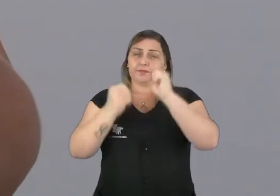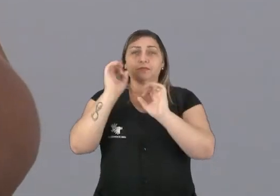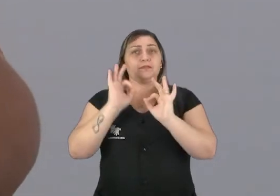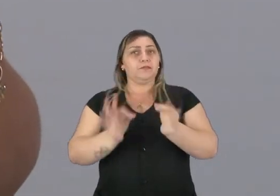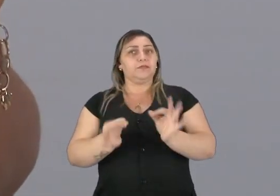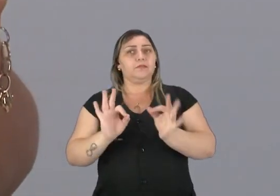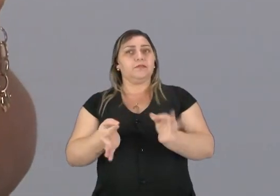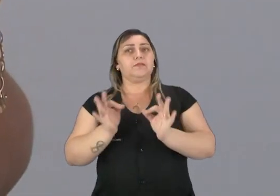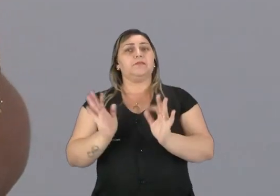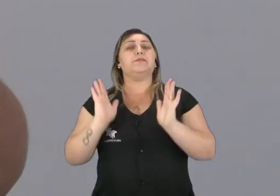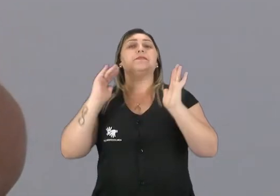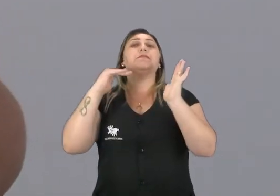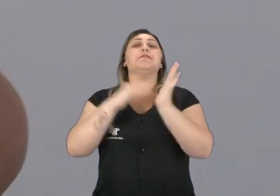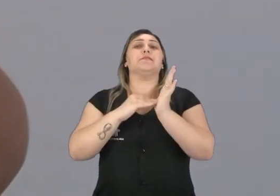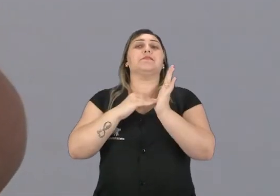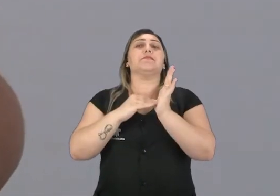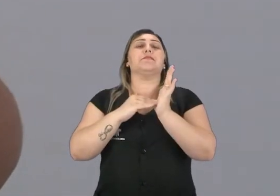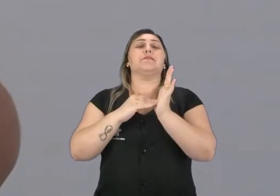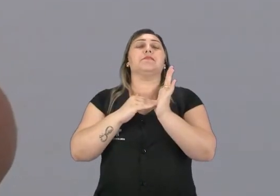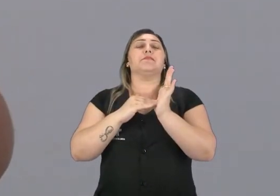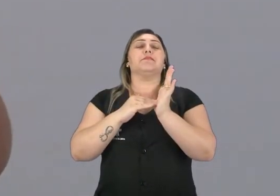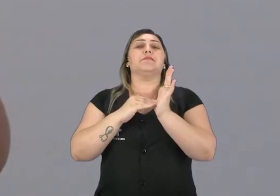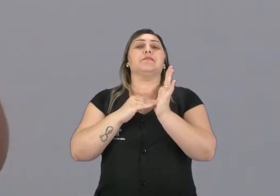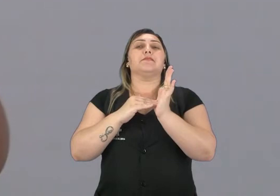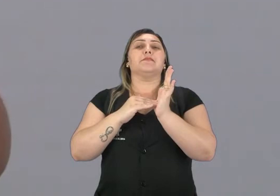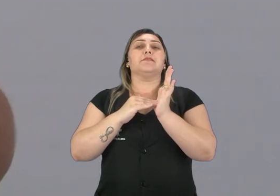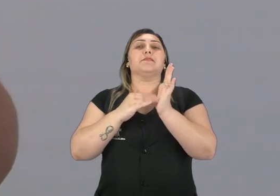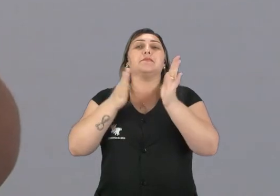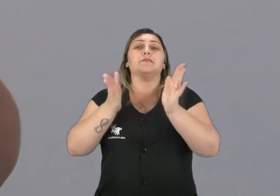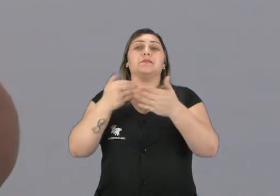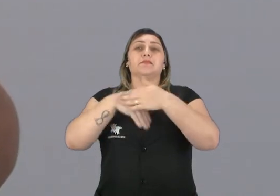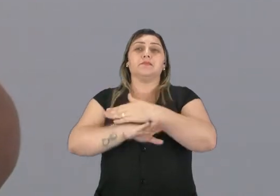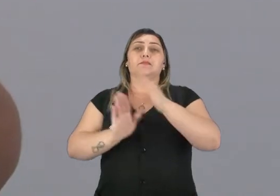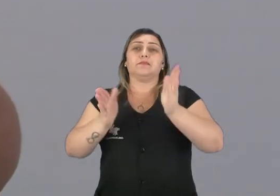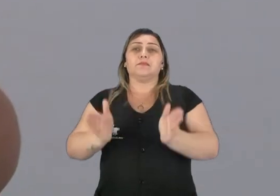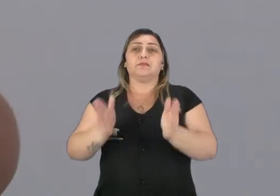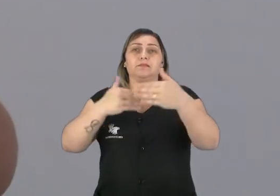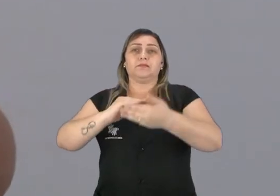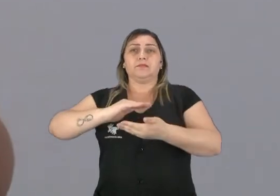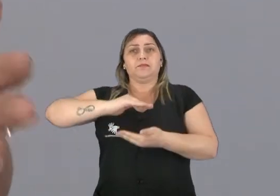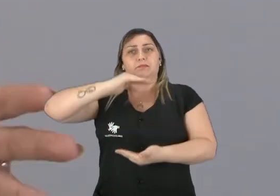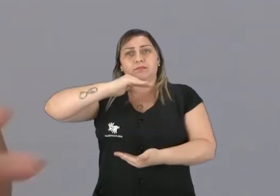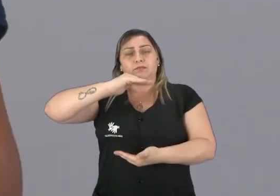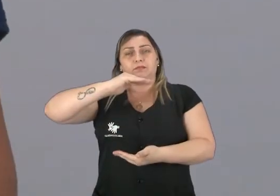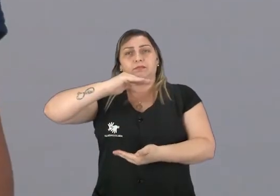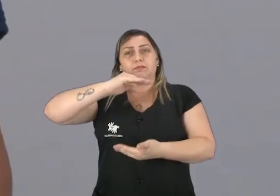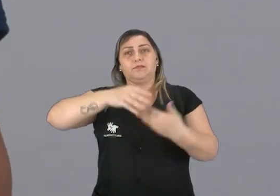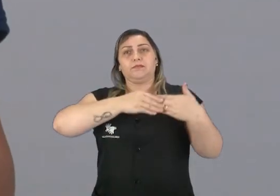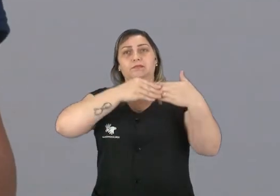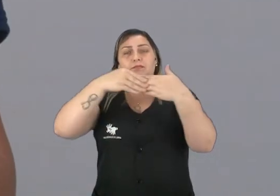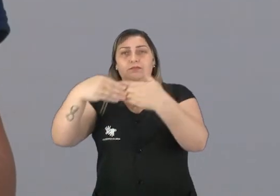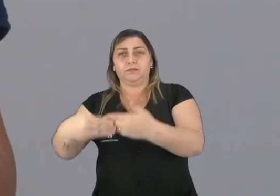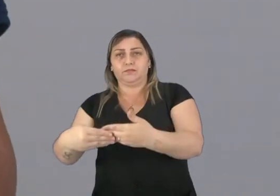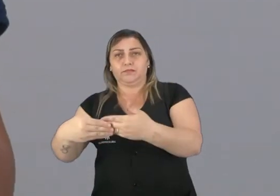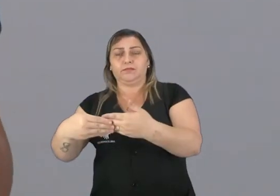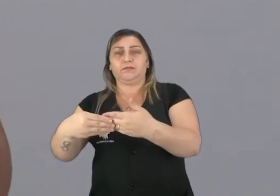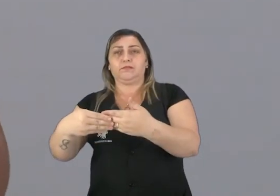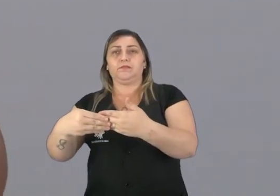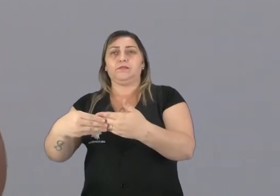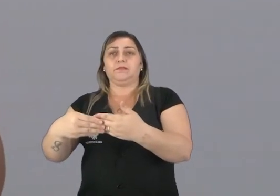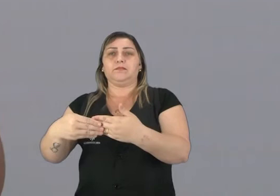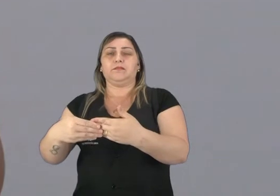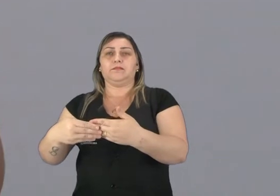certo? Até ele ser envelopado e aí vai receber a embalagem